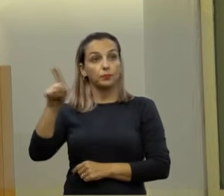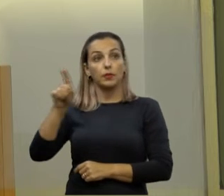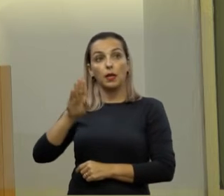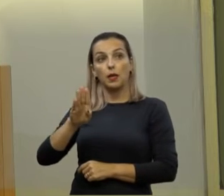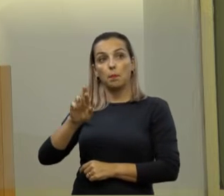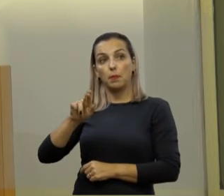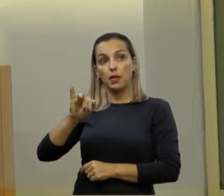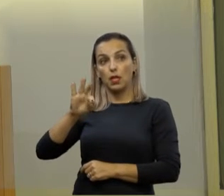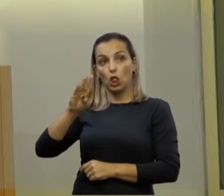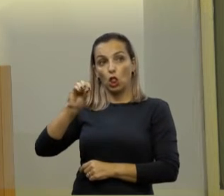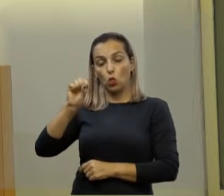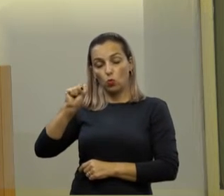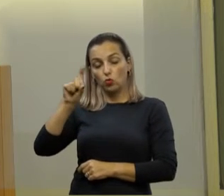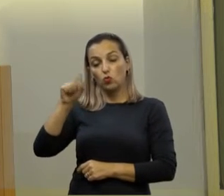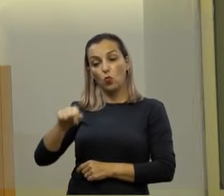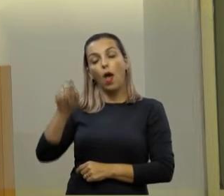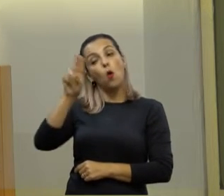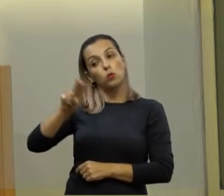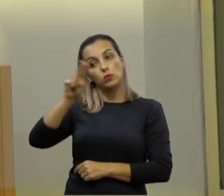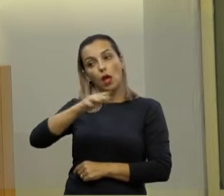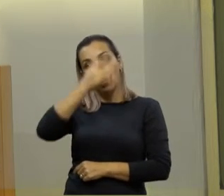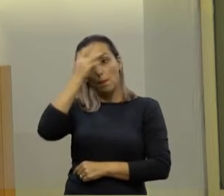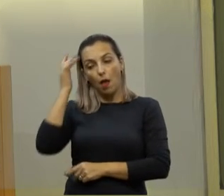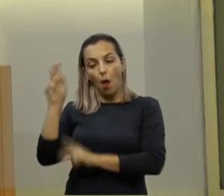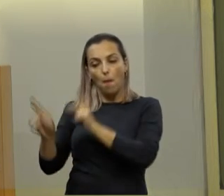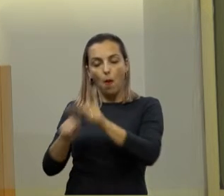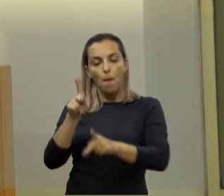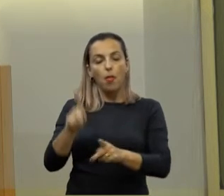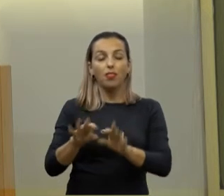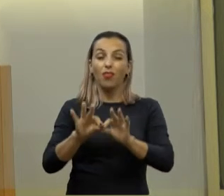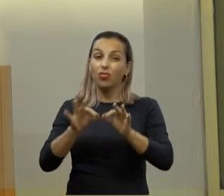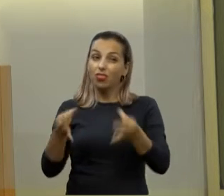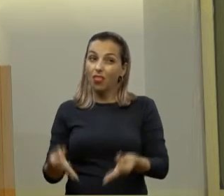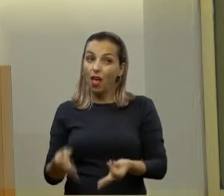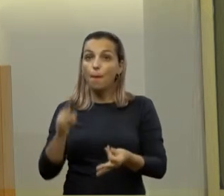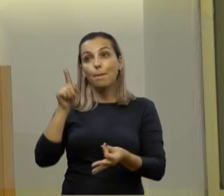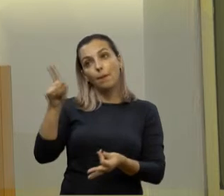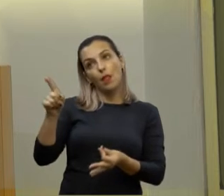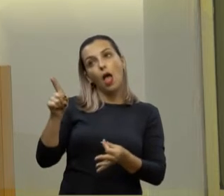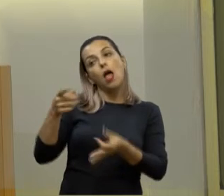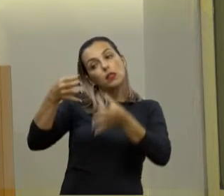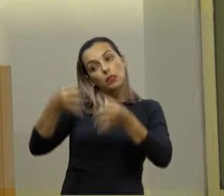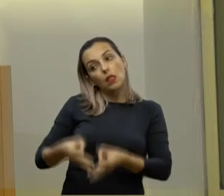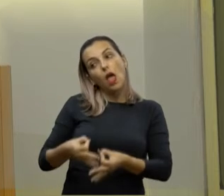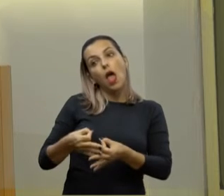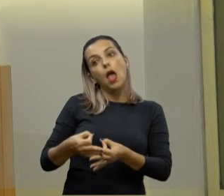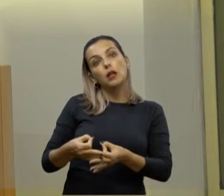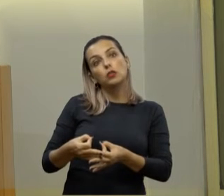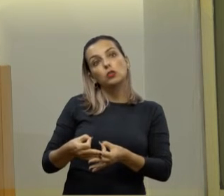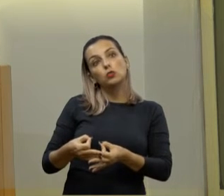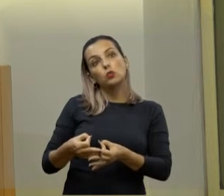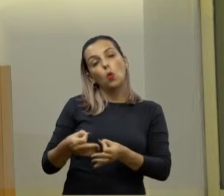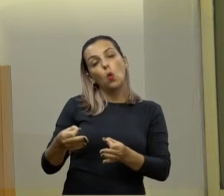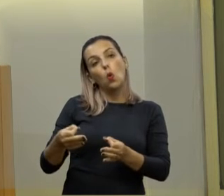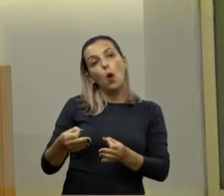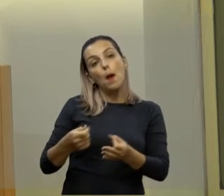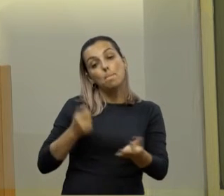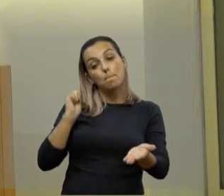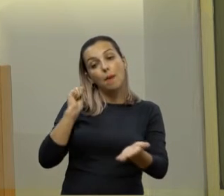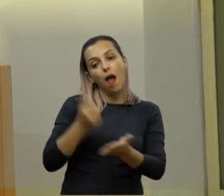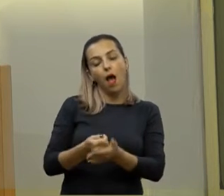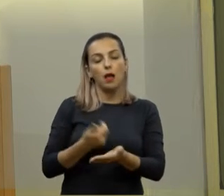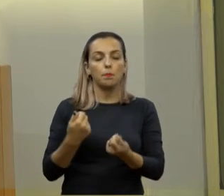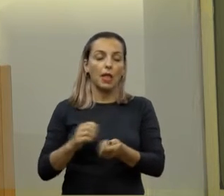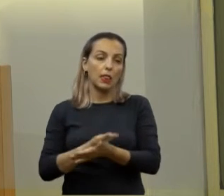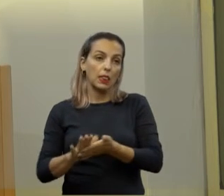utilizado que a população mais simples está em ordem na questão de organização e gastos sem onerar os cofres públicos Diferentemente